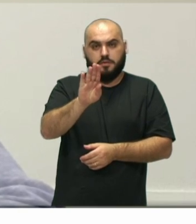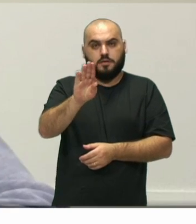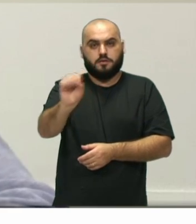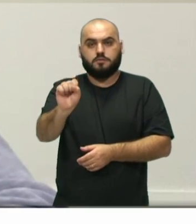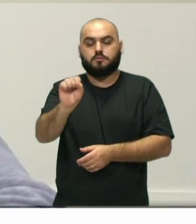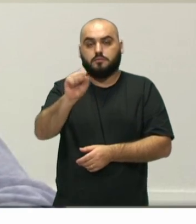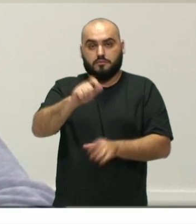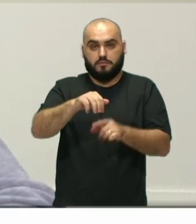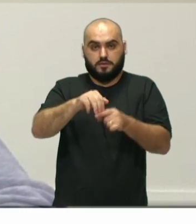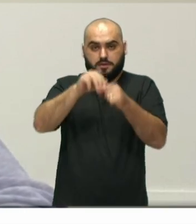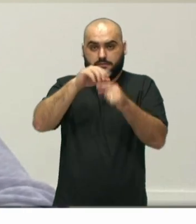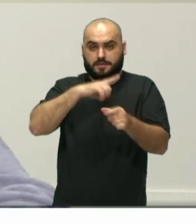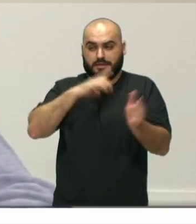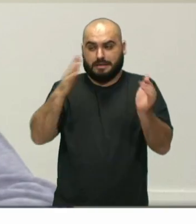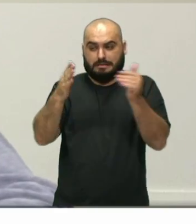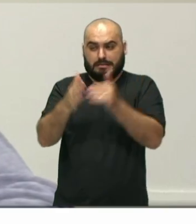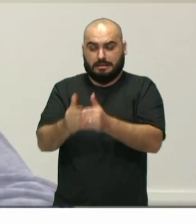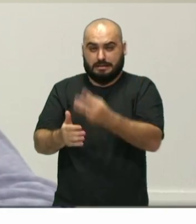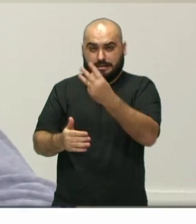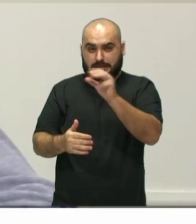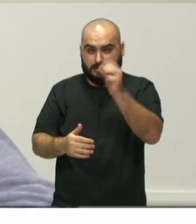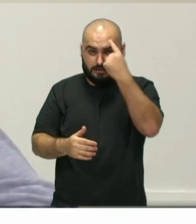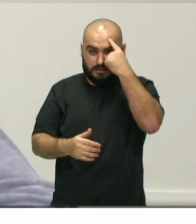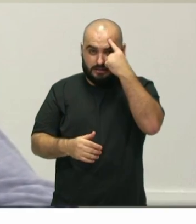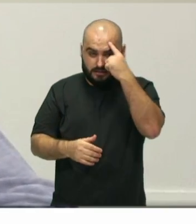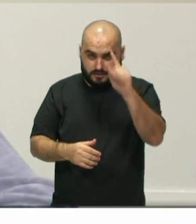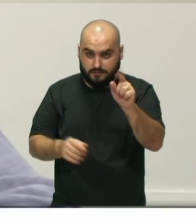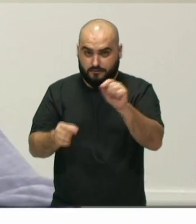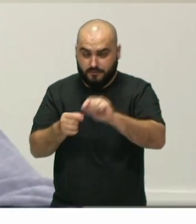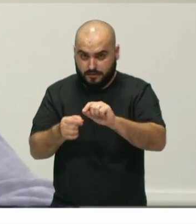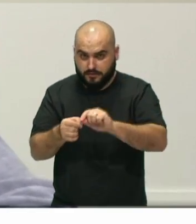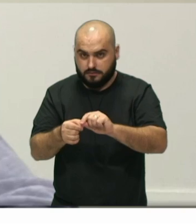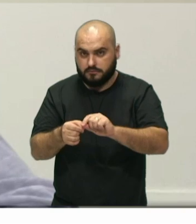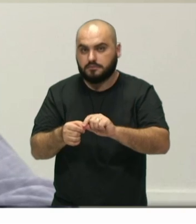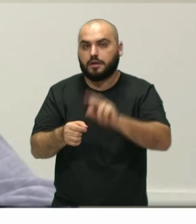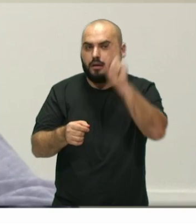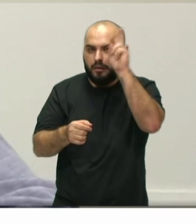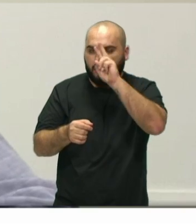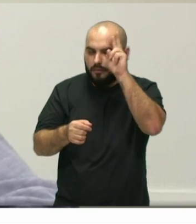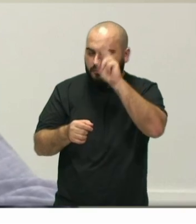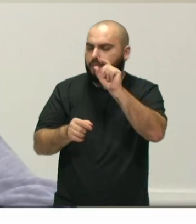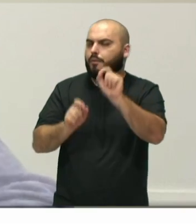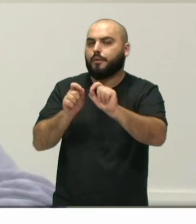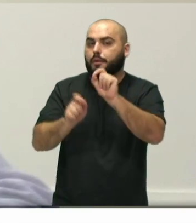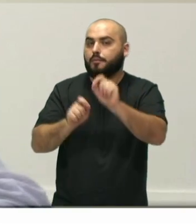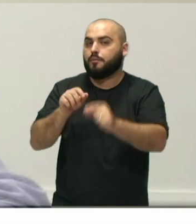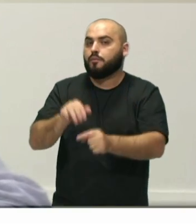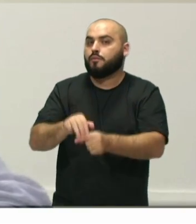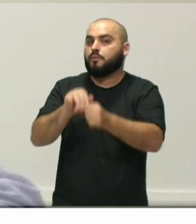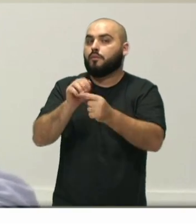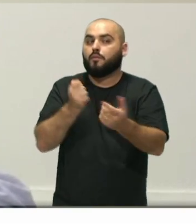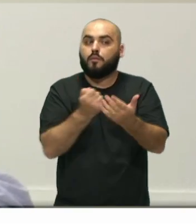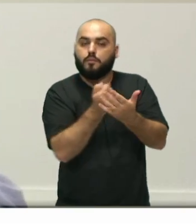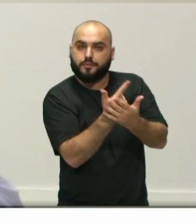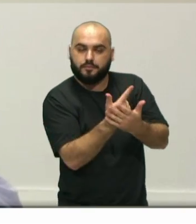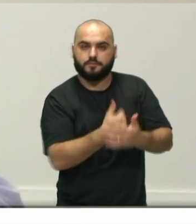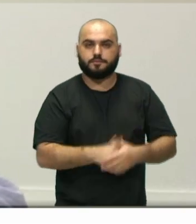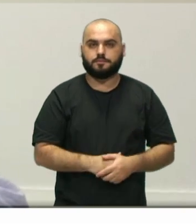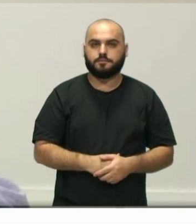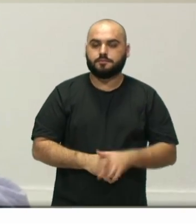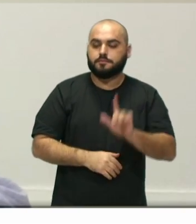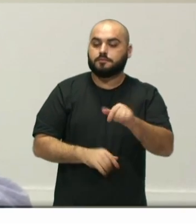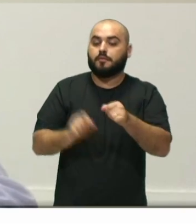para fazer. Claro, lembrando que o município compra. Então, o que isso interfere, na verdade, para o município? É fazer isto lá